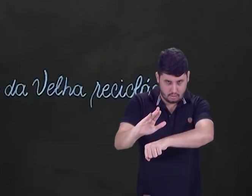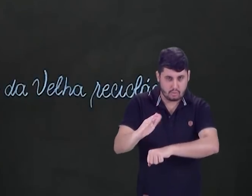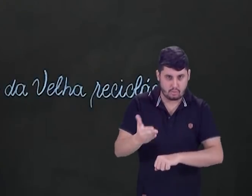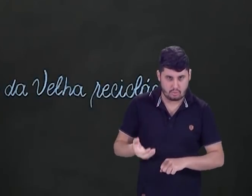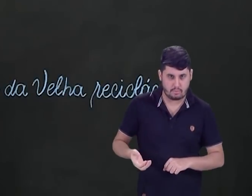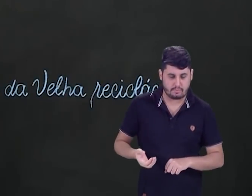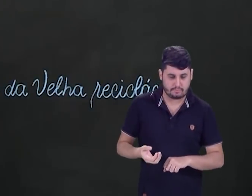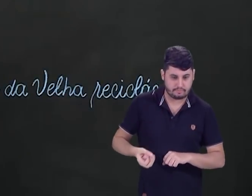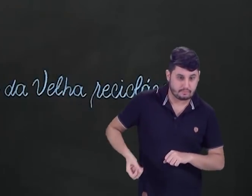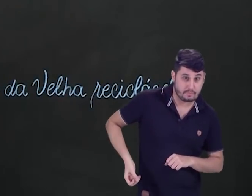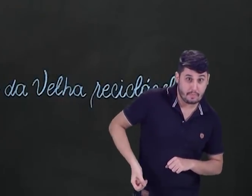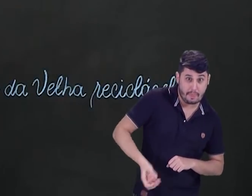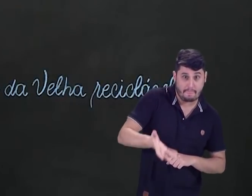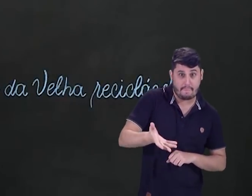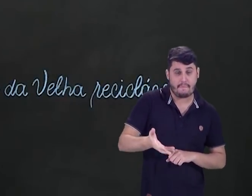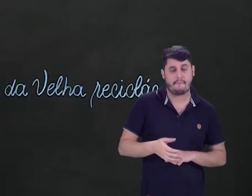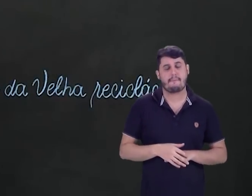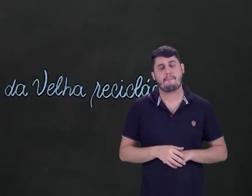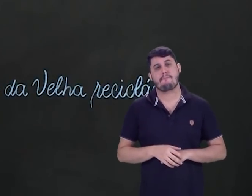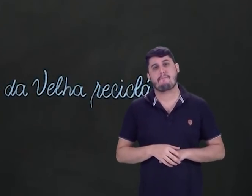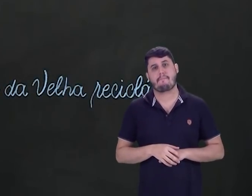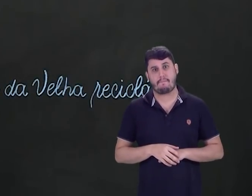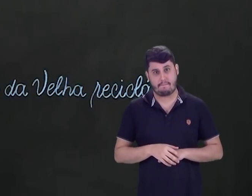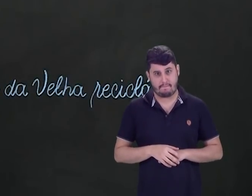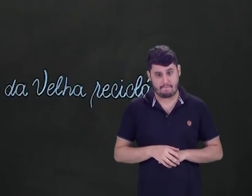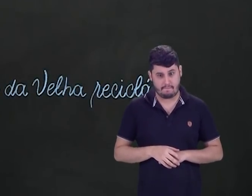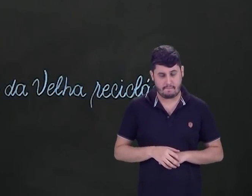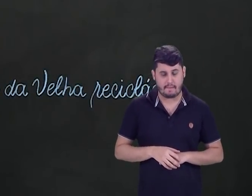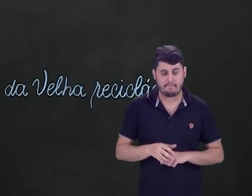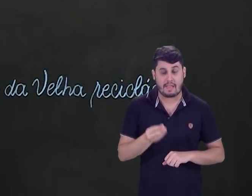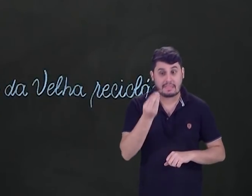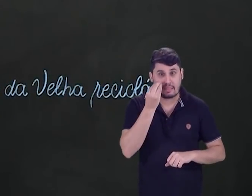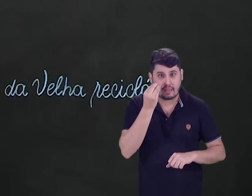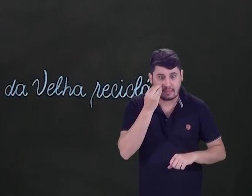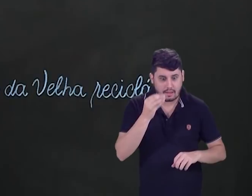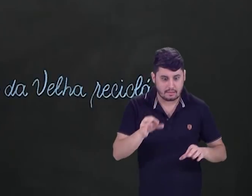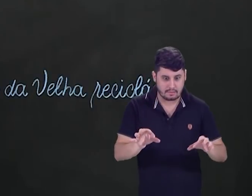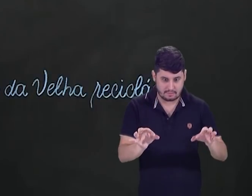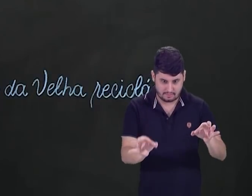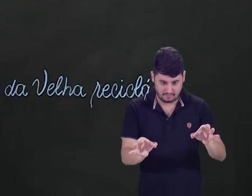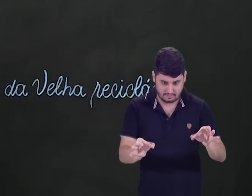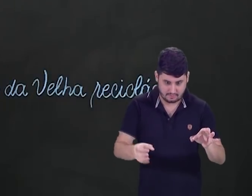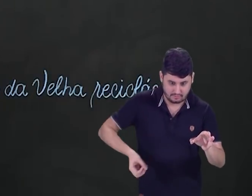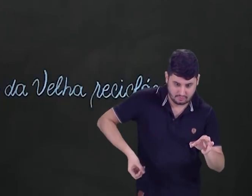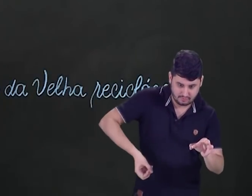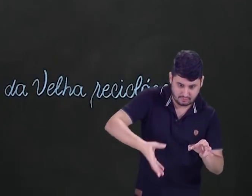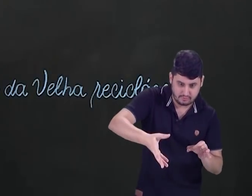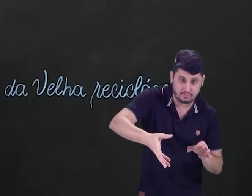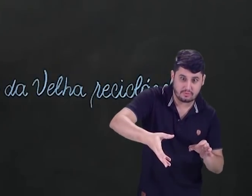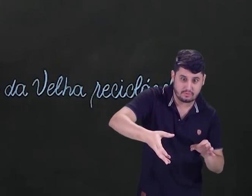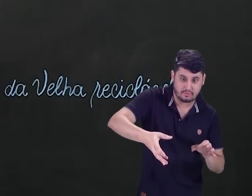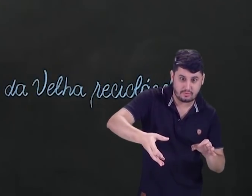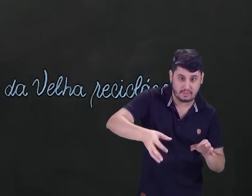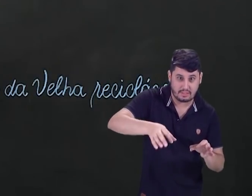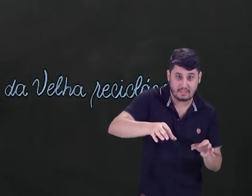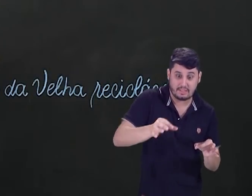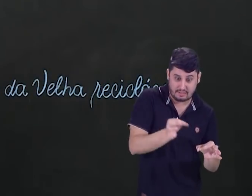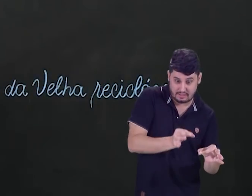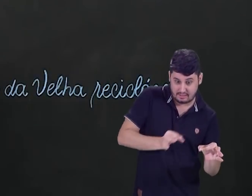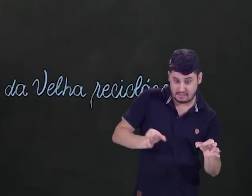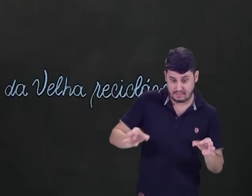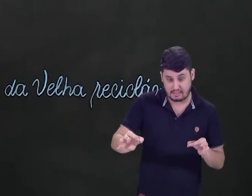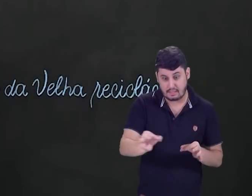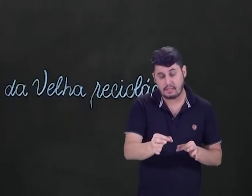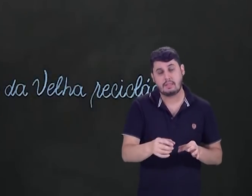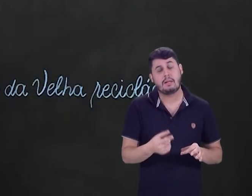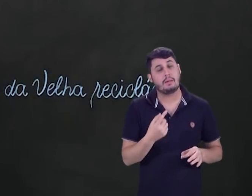Essa tampinha eu vou jogar e passá-la entre as outras duas tampinhas. Daí, o que, que eu faço? Eu